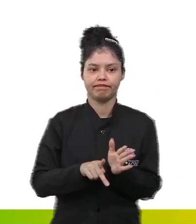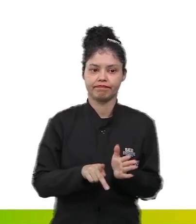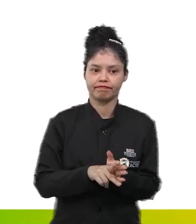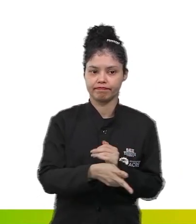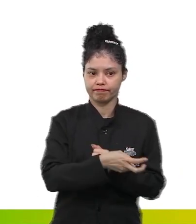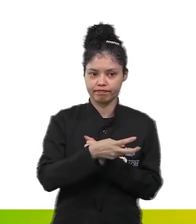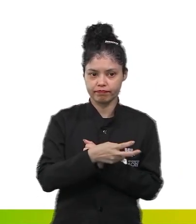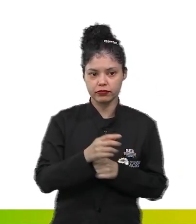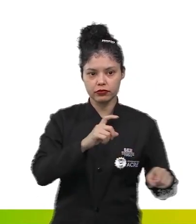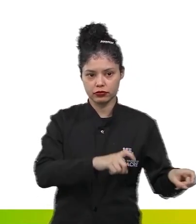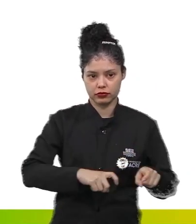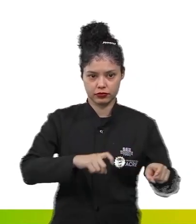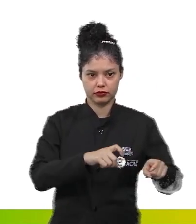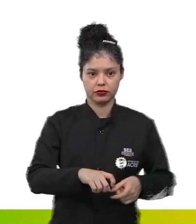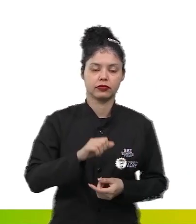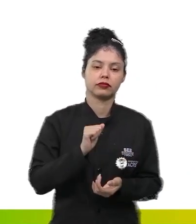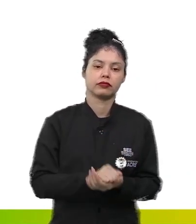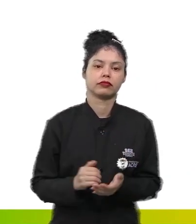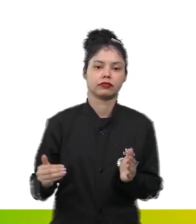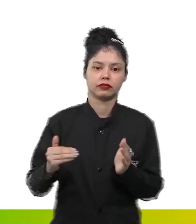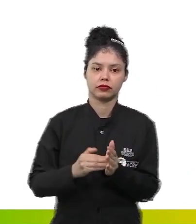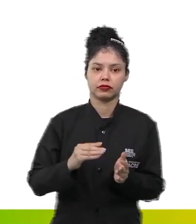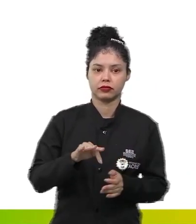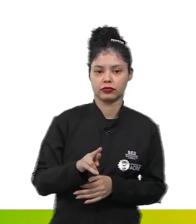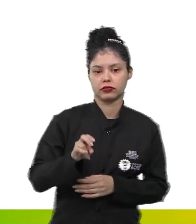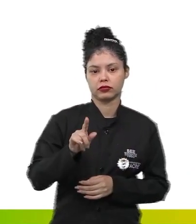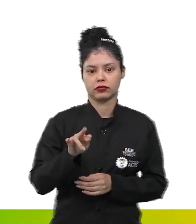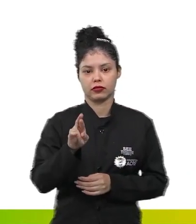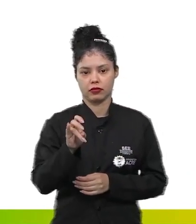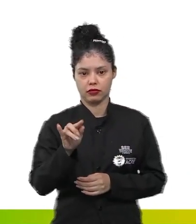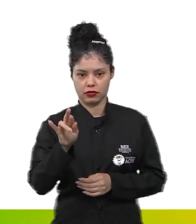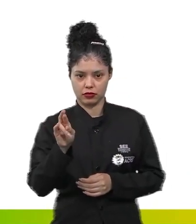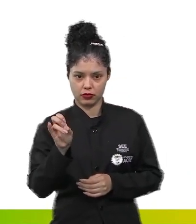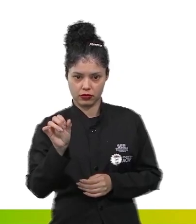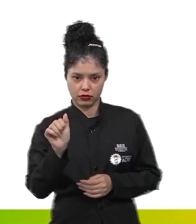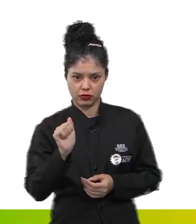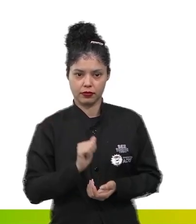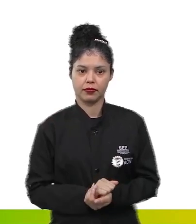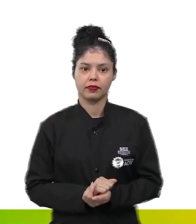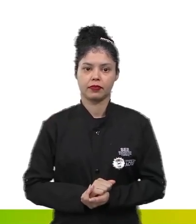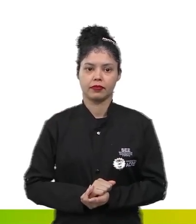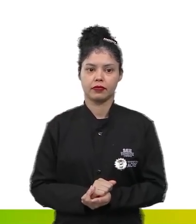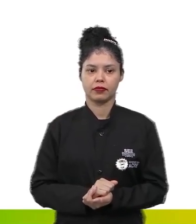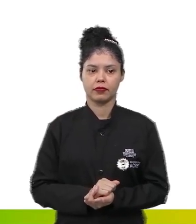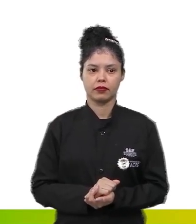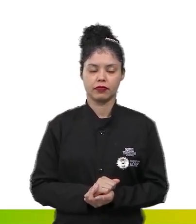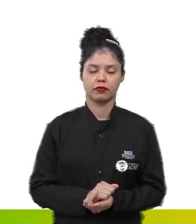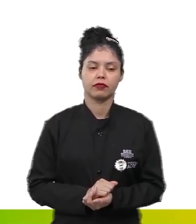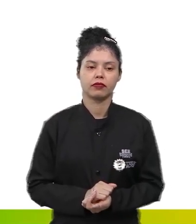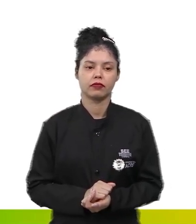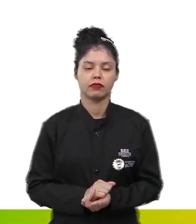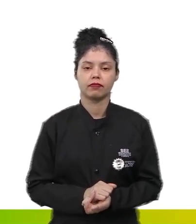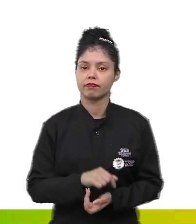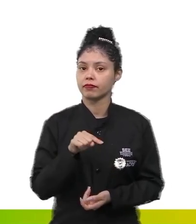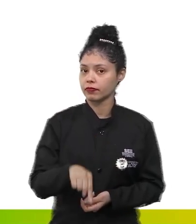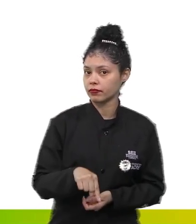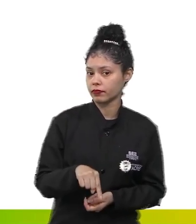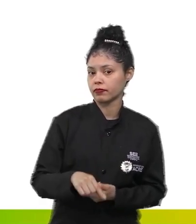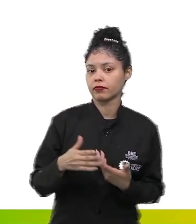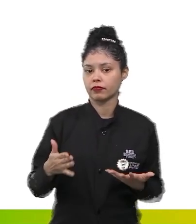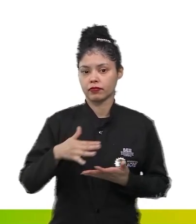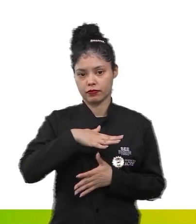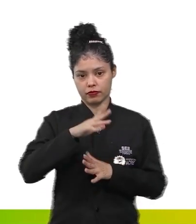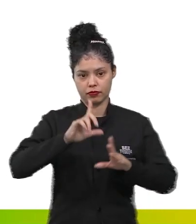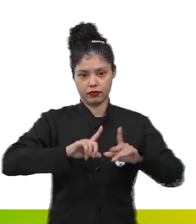do desmatamento e da exploração por parte de fazendeiros e até mineradores. Não aqui no caso do